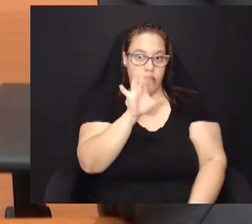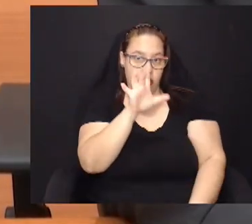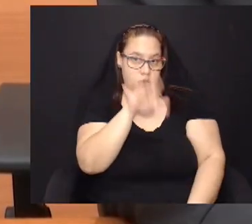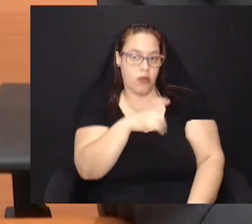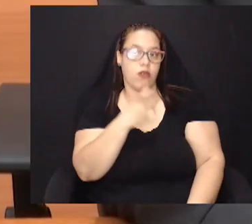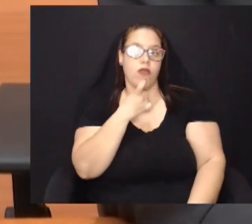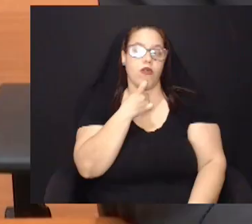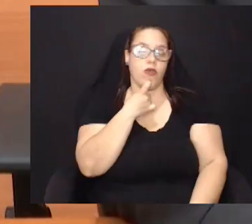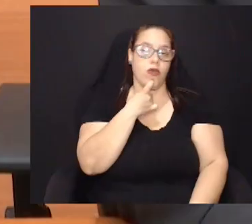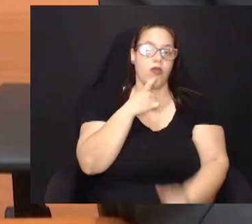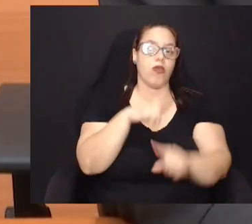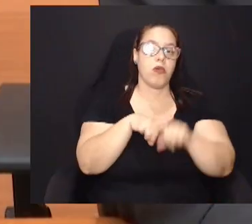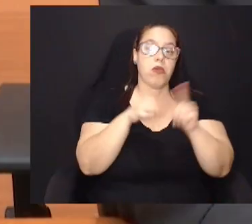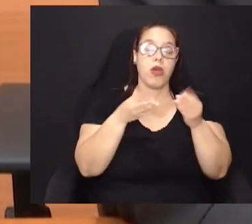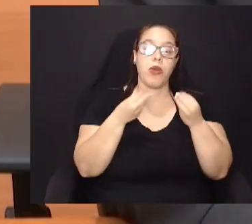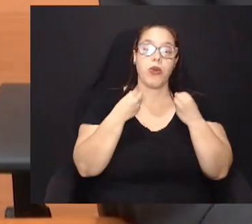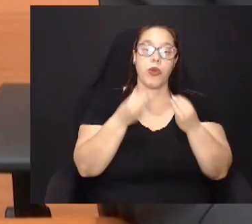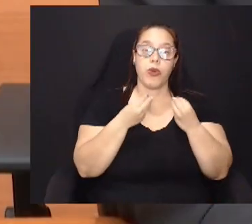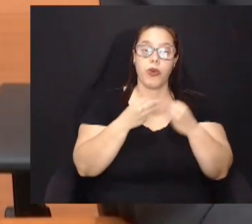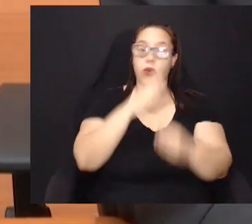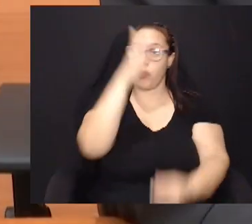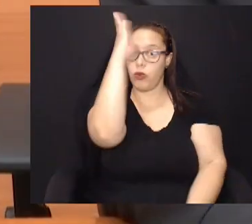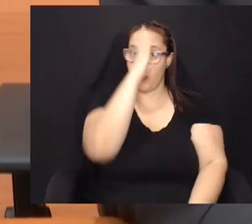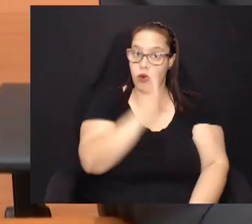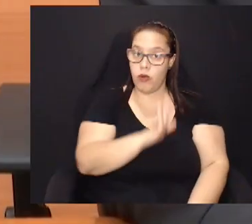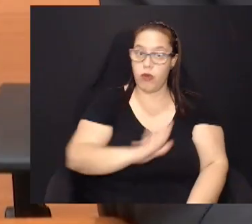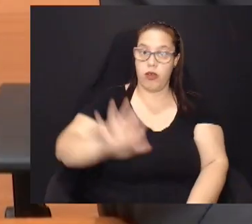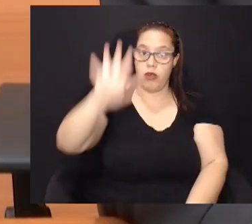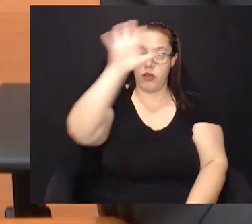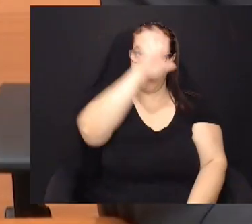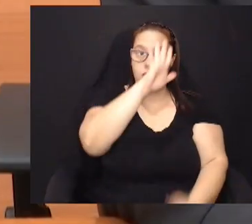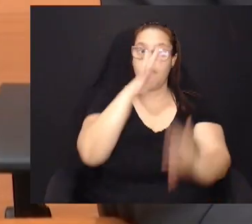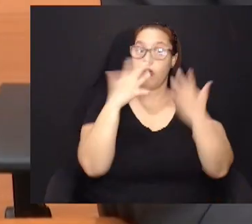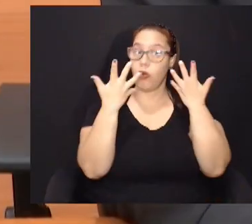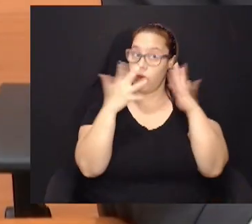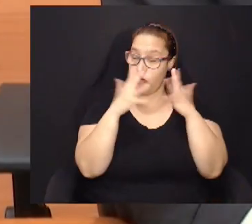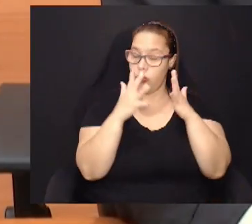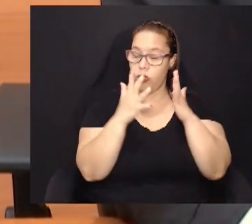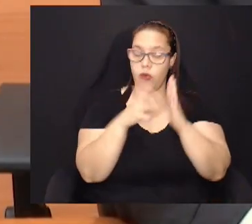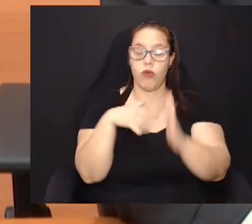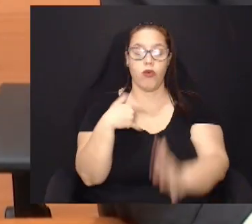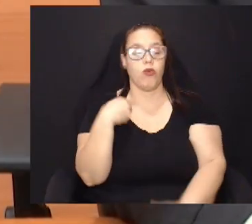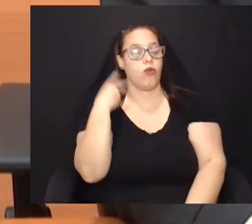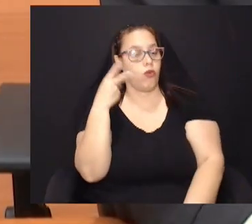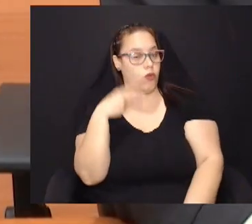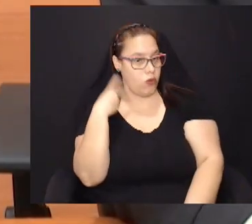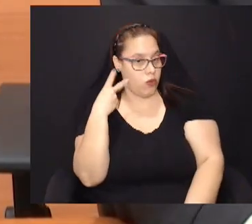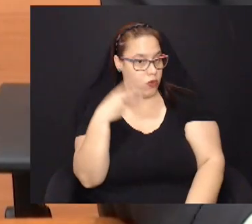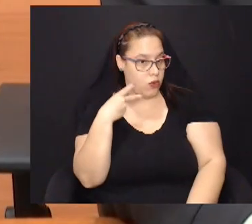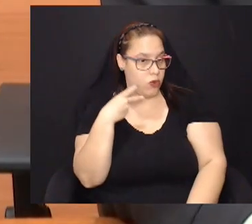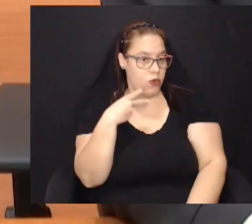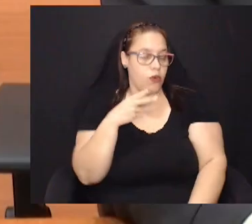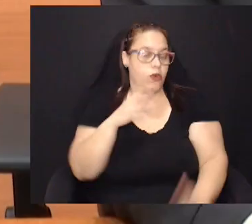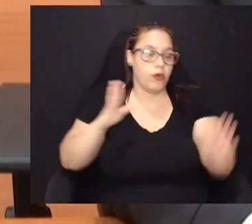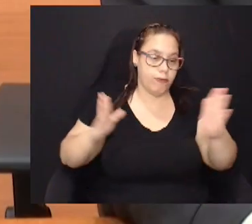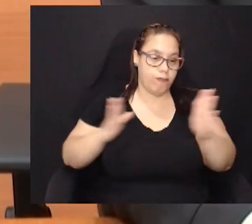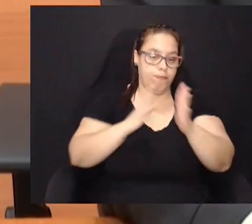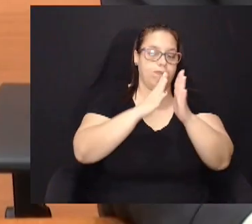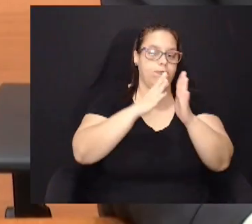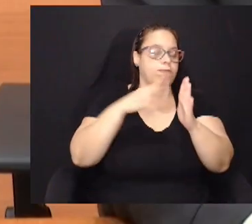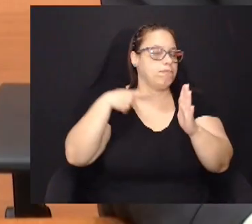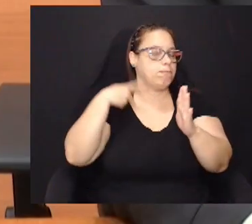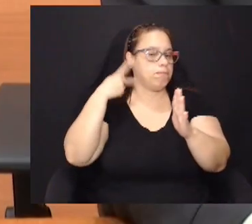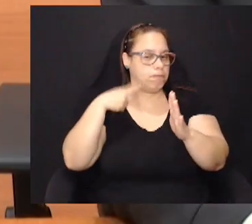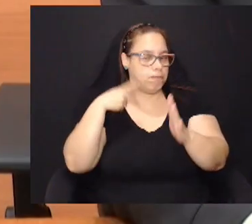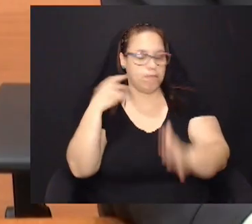Campinas, mas como no Brasil inteiro. Parabenizar os nobres vereadores pela frente parlamentar, realmente a